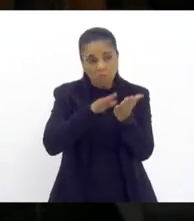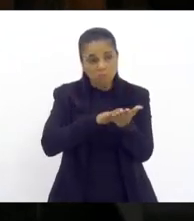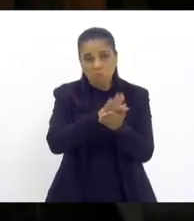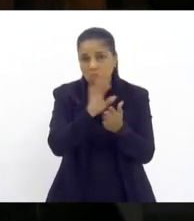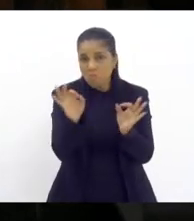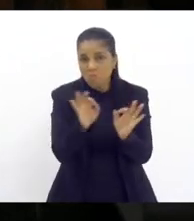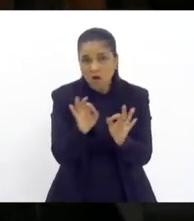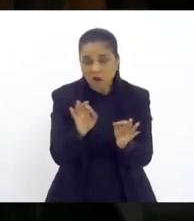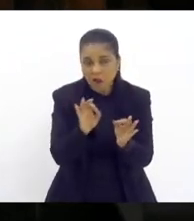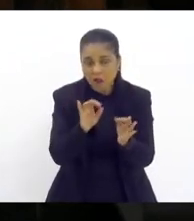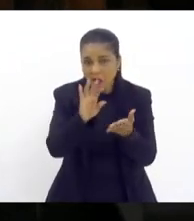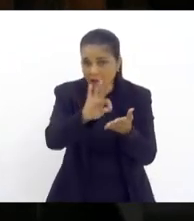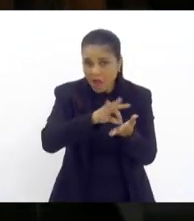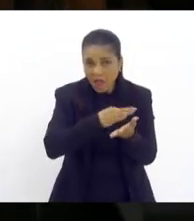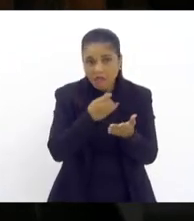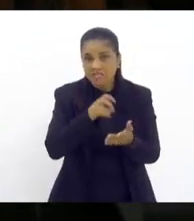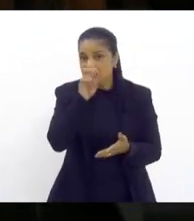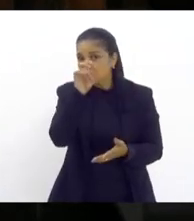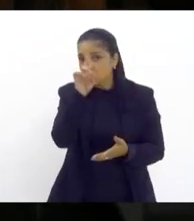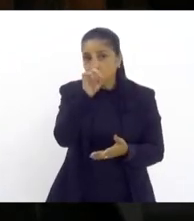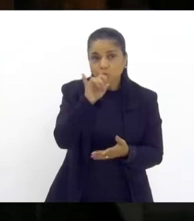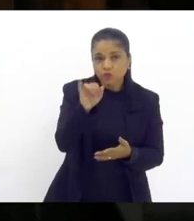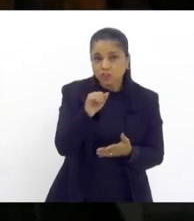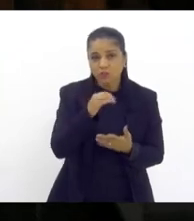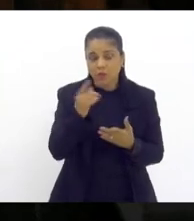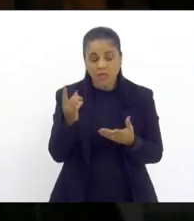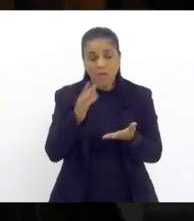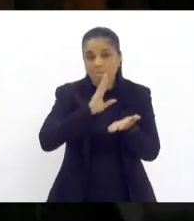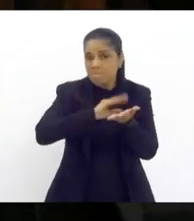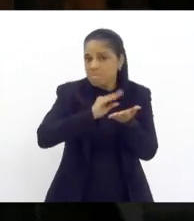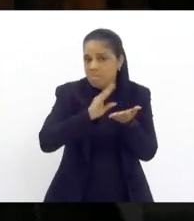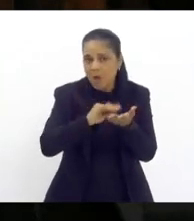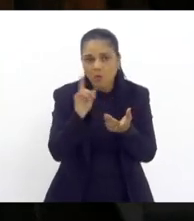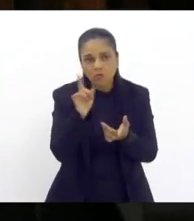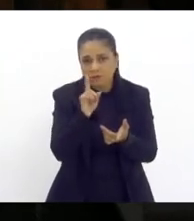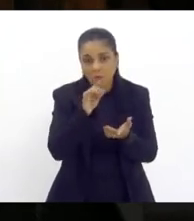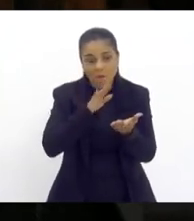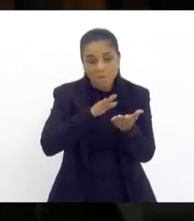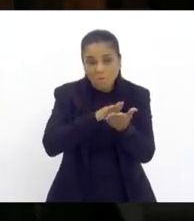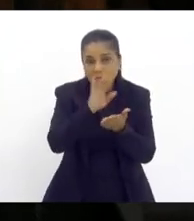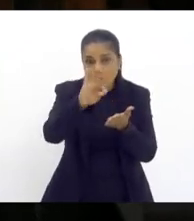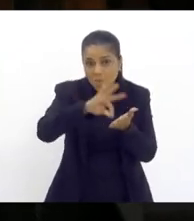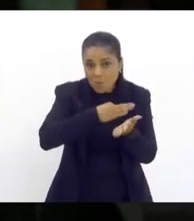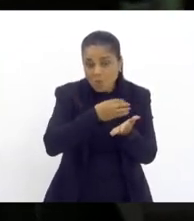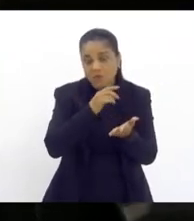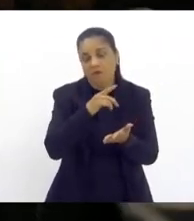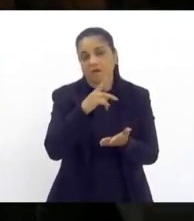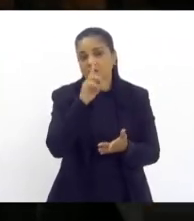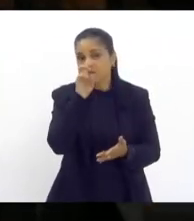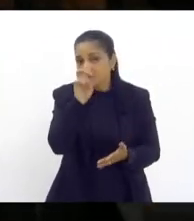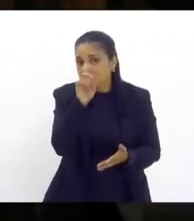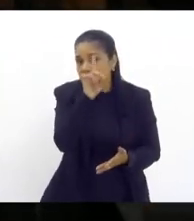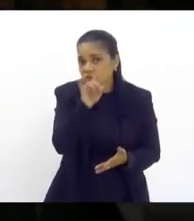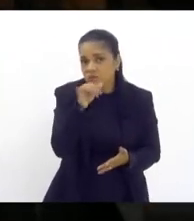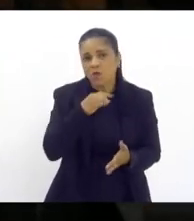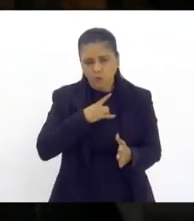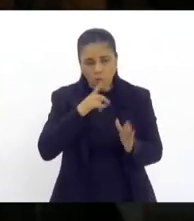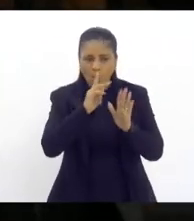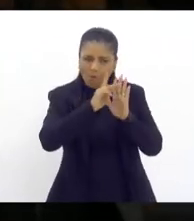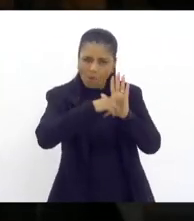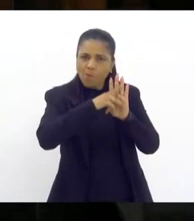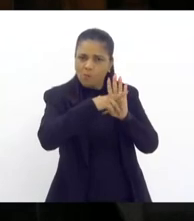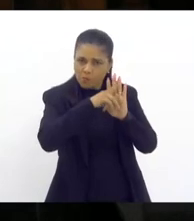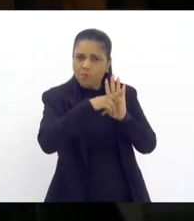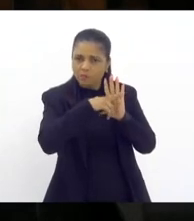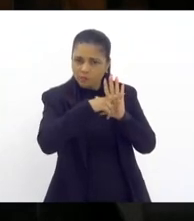regimento interno tem que publicar em 5 dias, não é trazer a pauta, não, publicar. Eu tenho um projeto de resolução dos